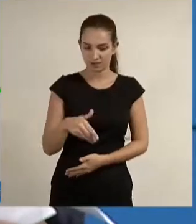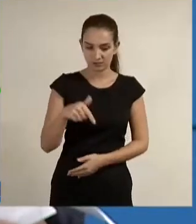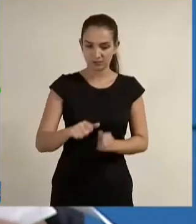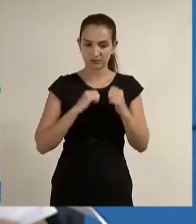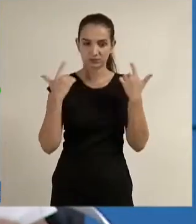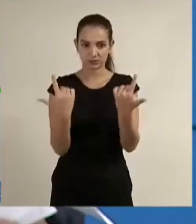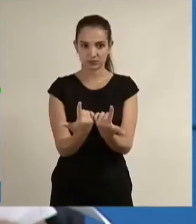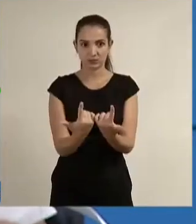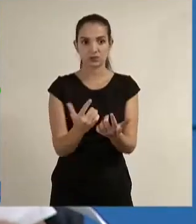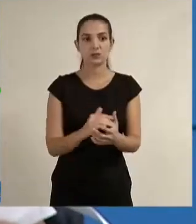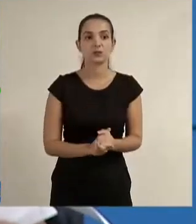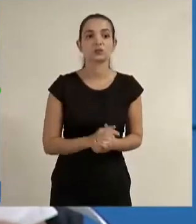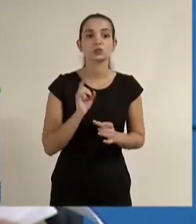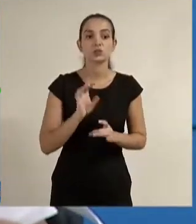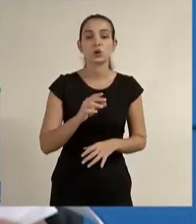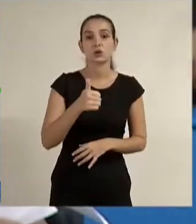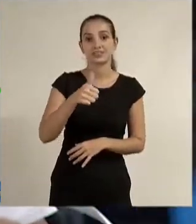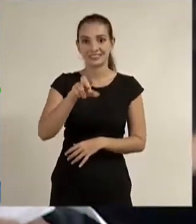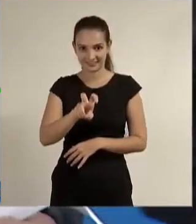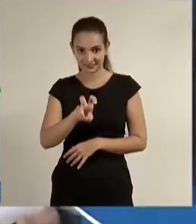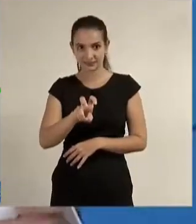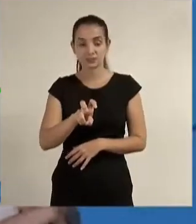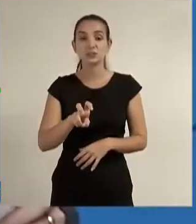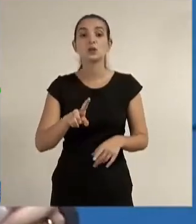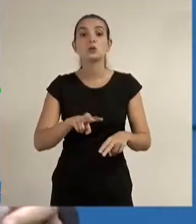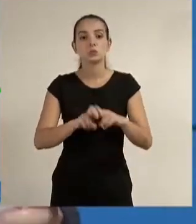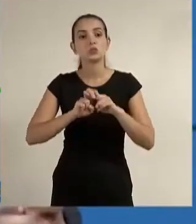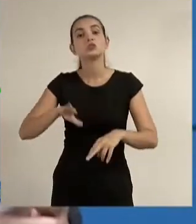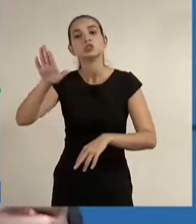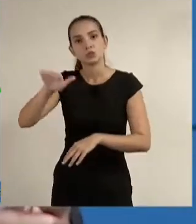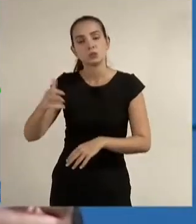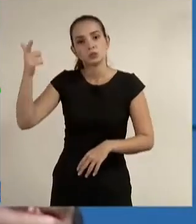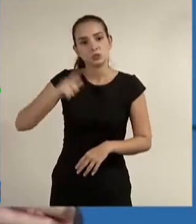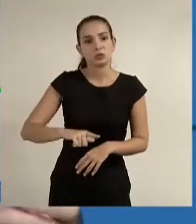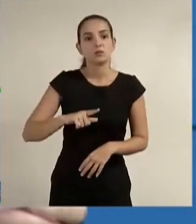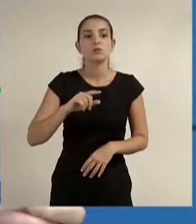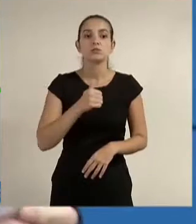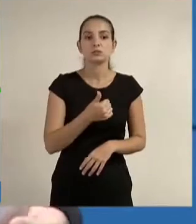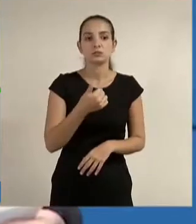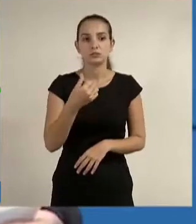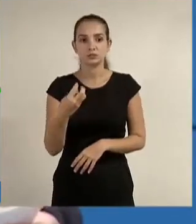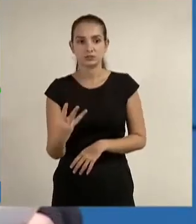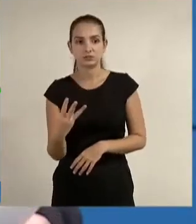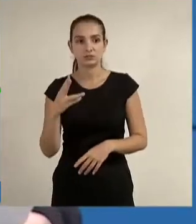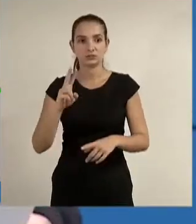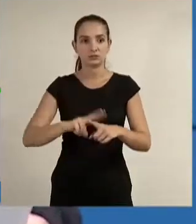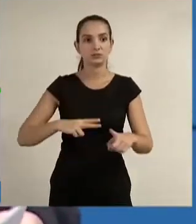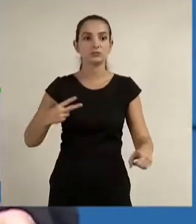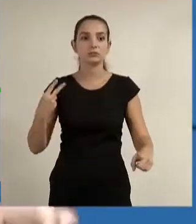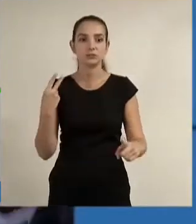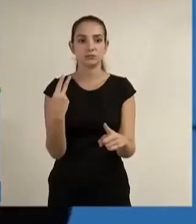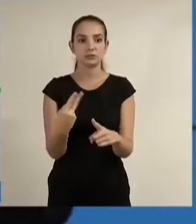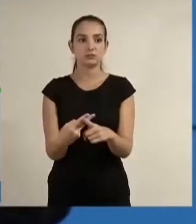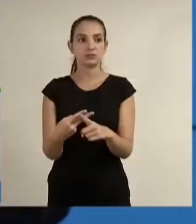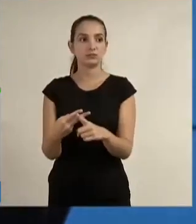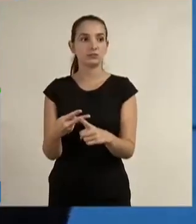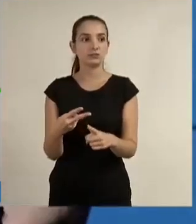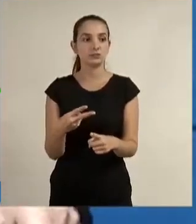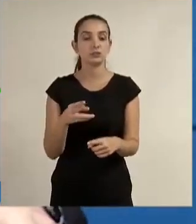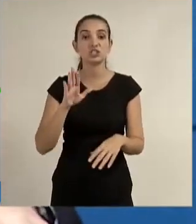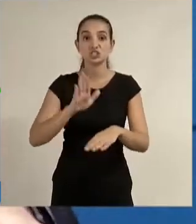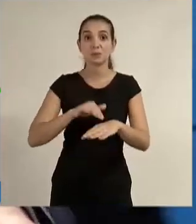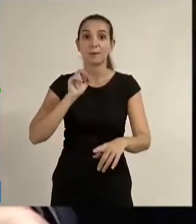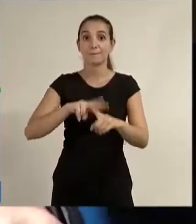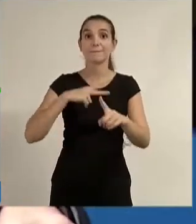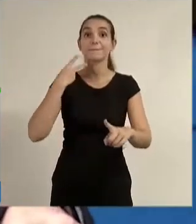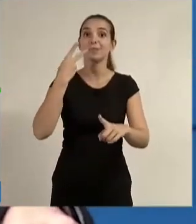Estão sendo reconvocados os outros 13 e mais 2 especialistas em Libras que passaram no concurso. Eu